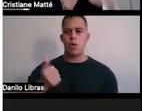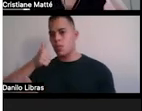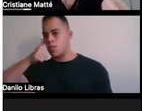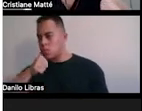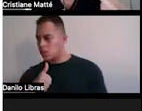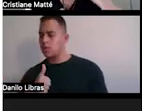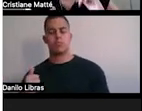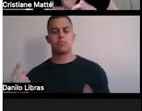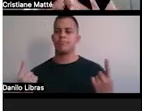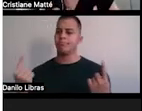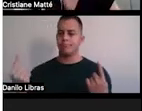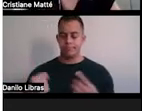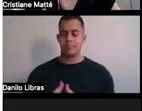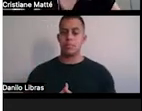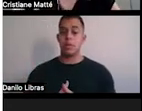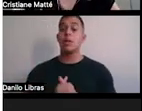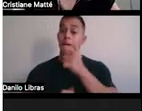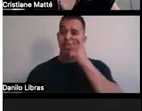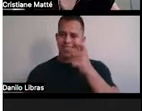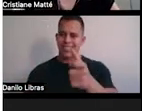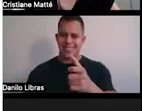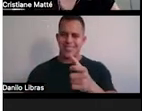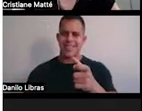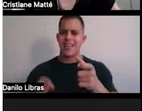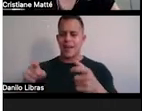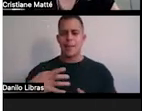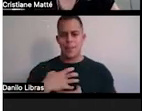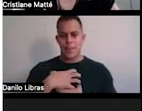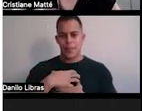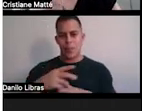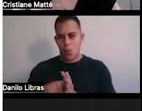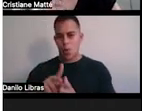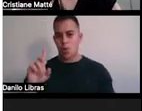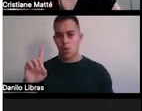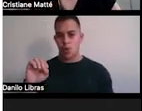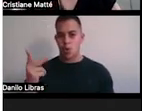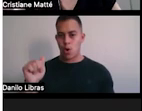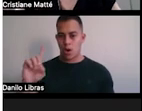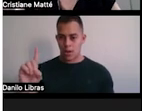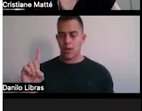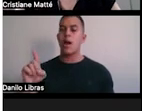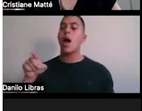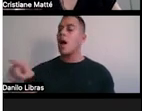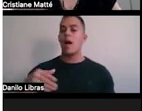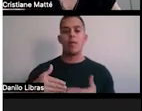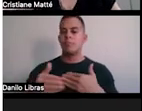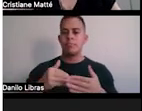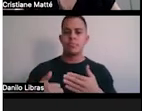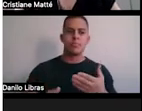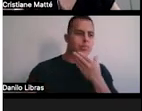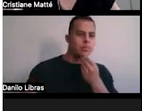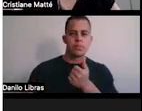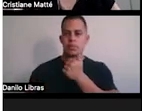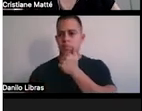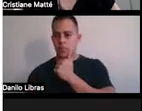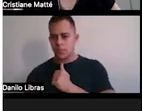mulheres. Então, é super interessante como esses efeitos do DORAD, muitas vezes, eles são sexo-dependentes. E isso a gente tem